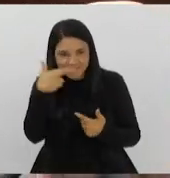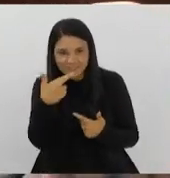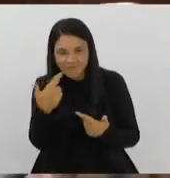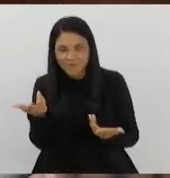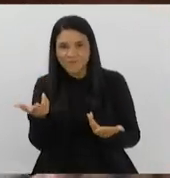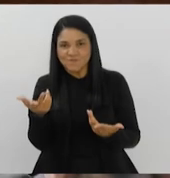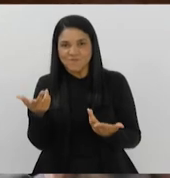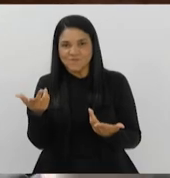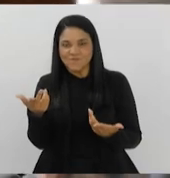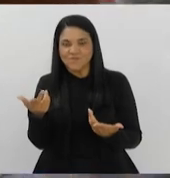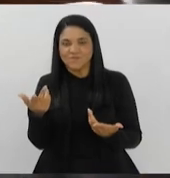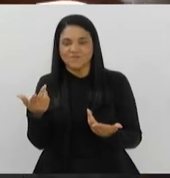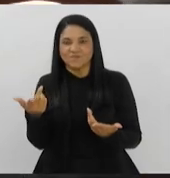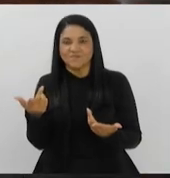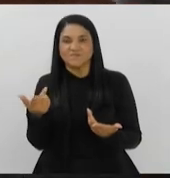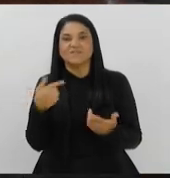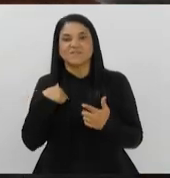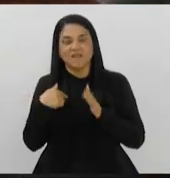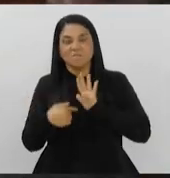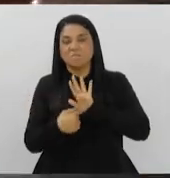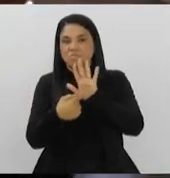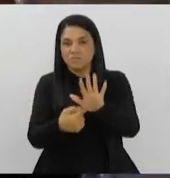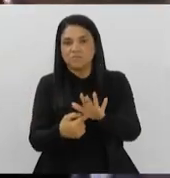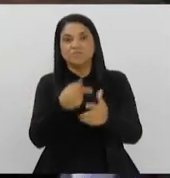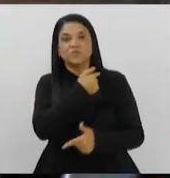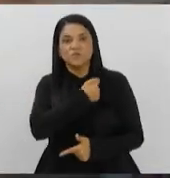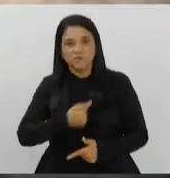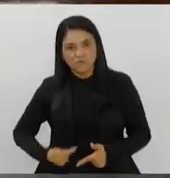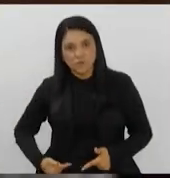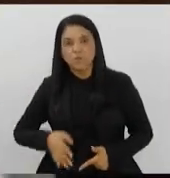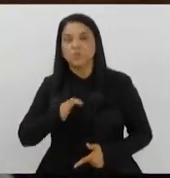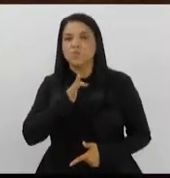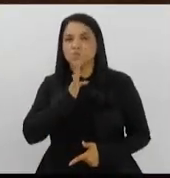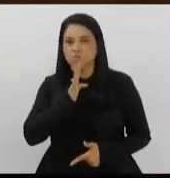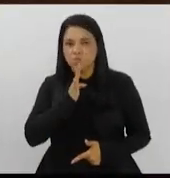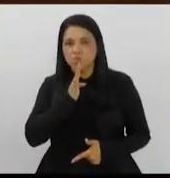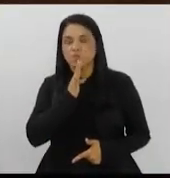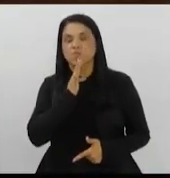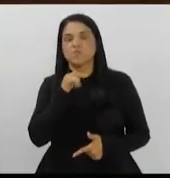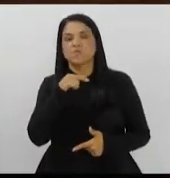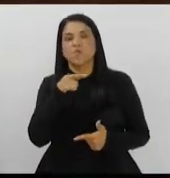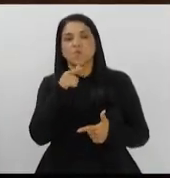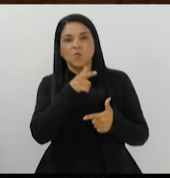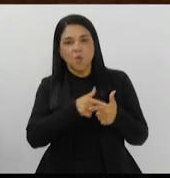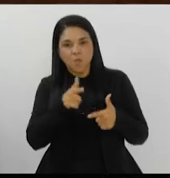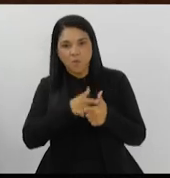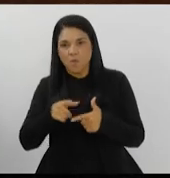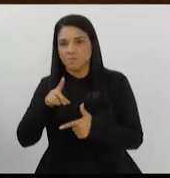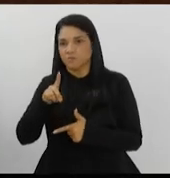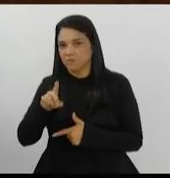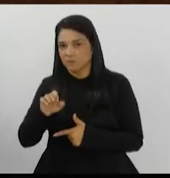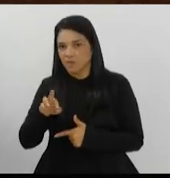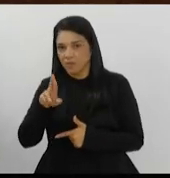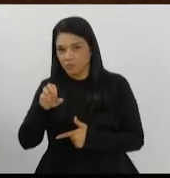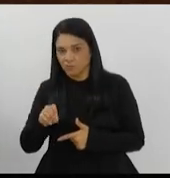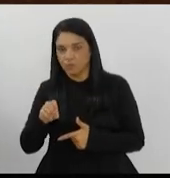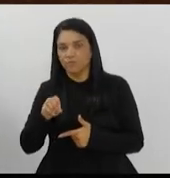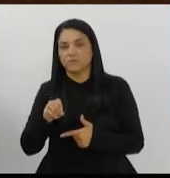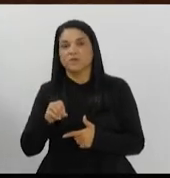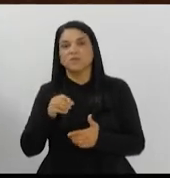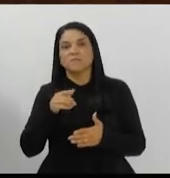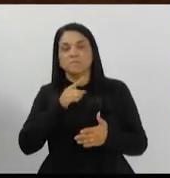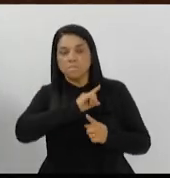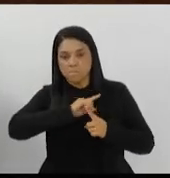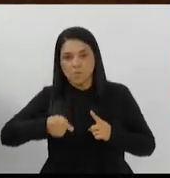maneira, eu quero destacar que o governo reconheceu, né, esse escárnio praticado pelo Detro e revogou o uso dos